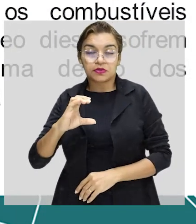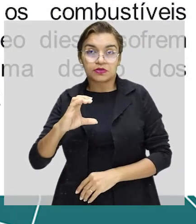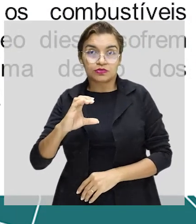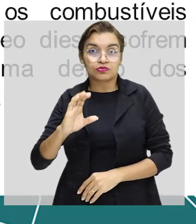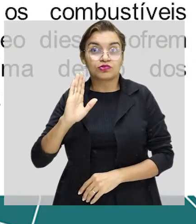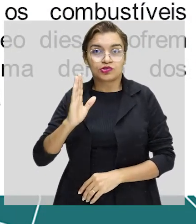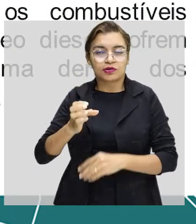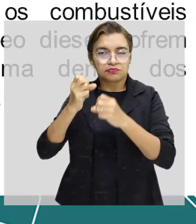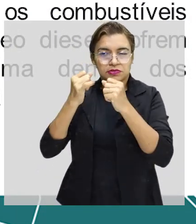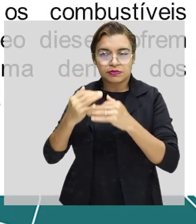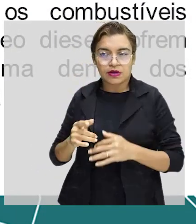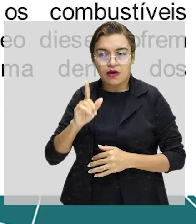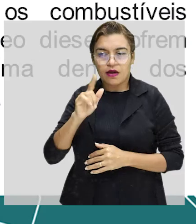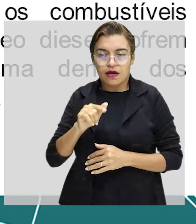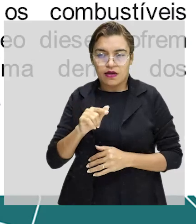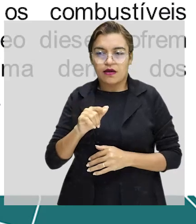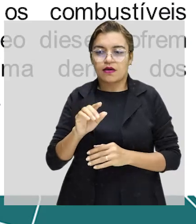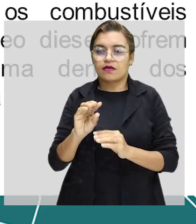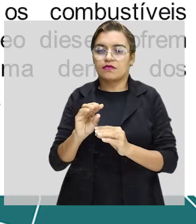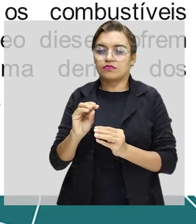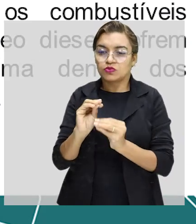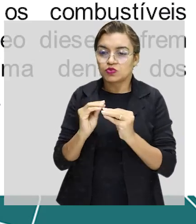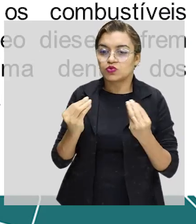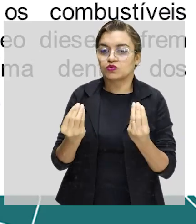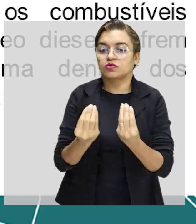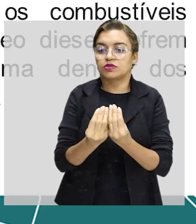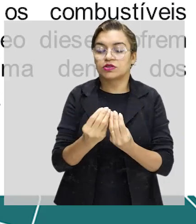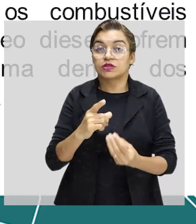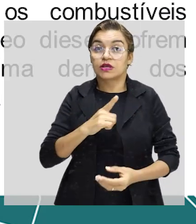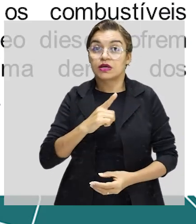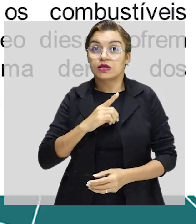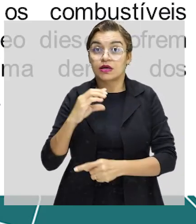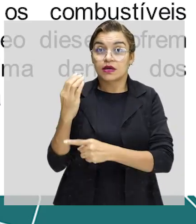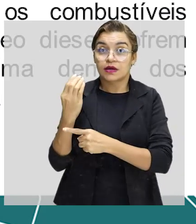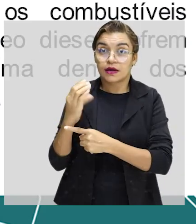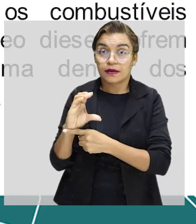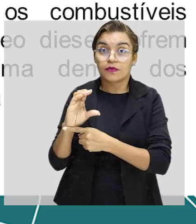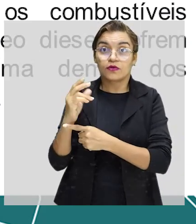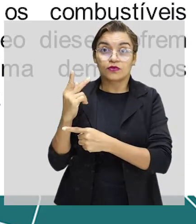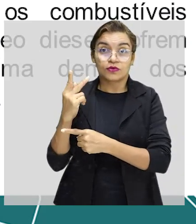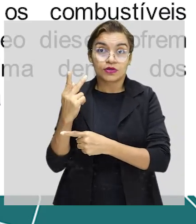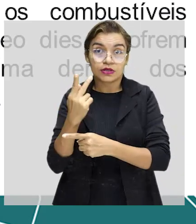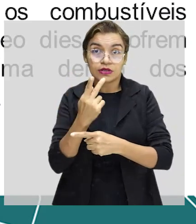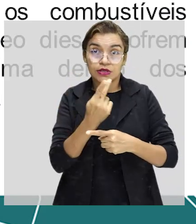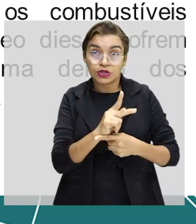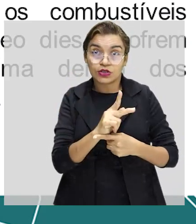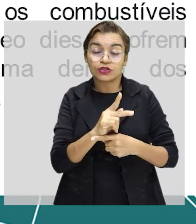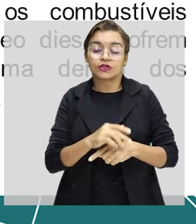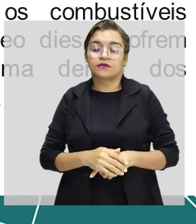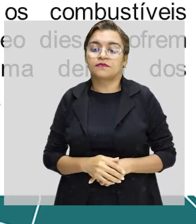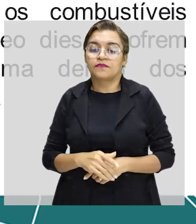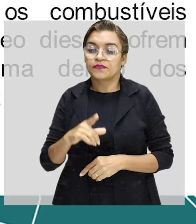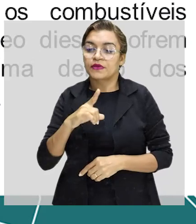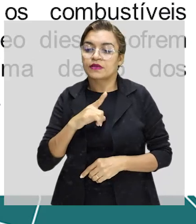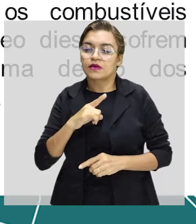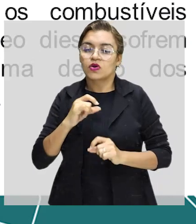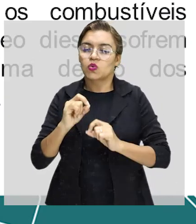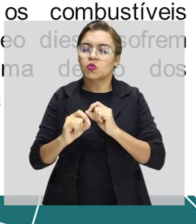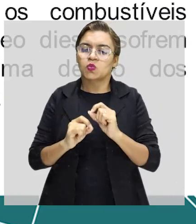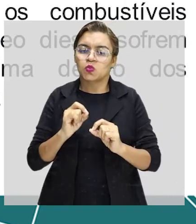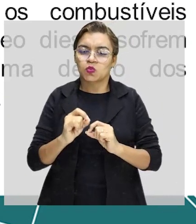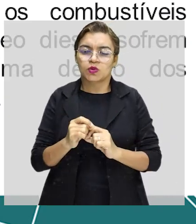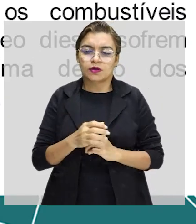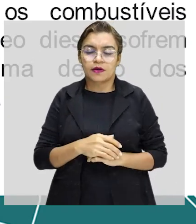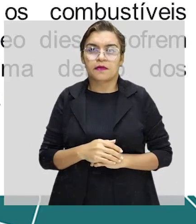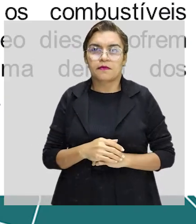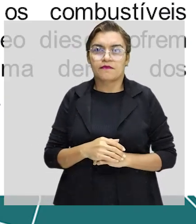já comentamos, são compostos constituídos de carbono e hidrogênio. Eles têm uma facilidade muito grande